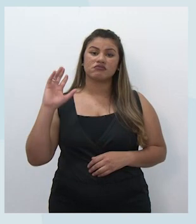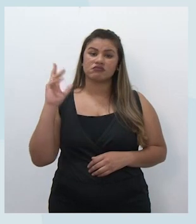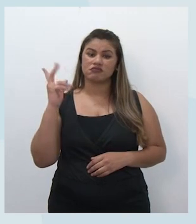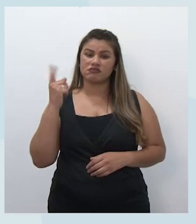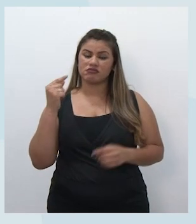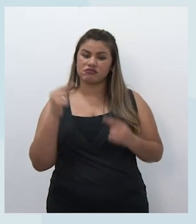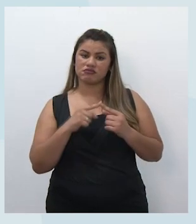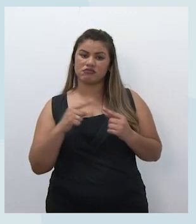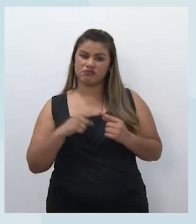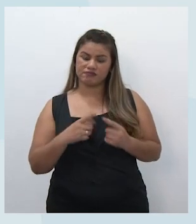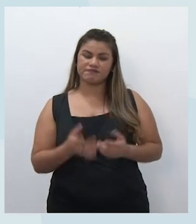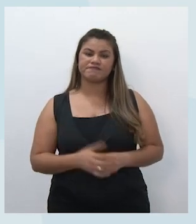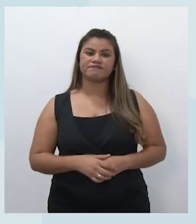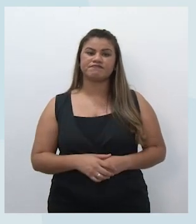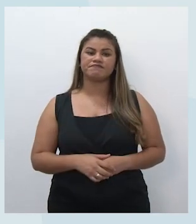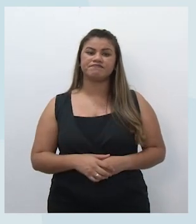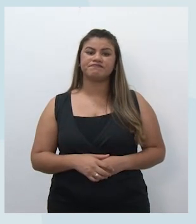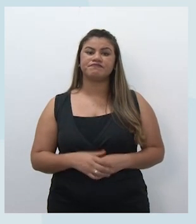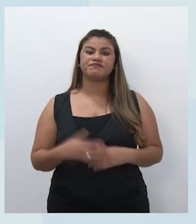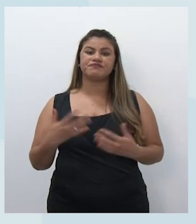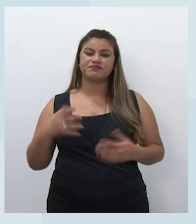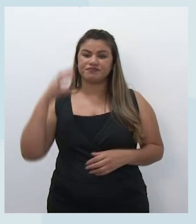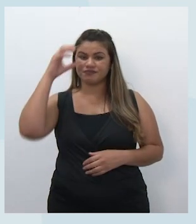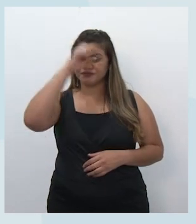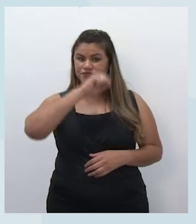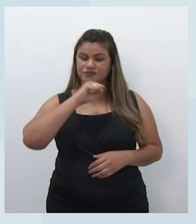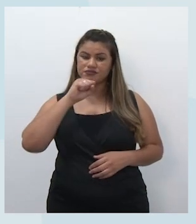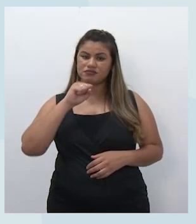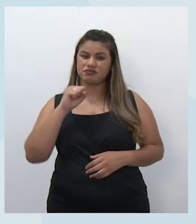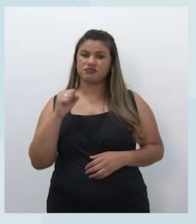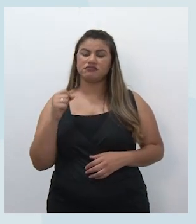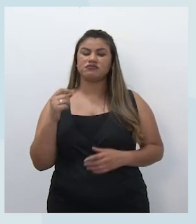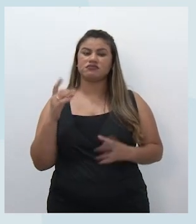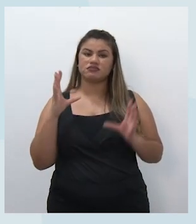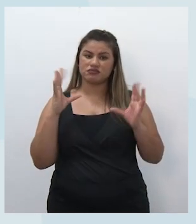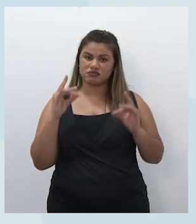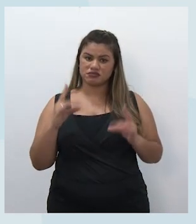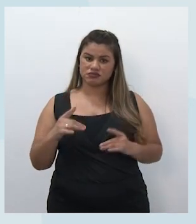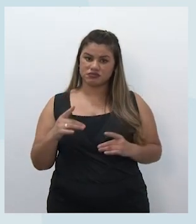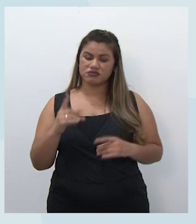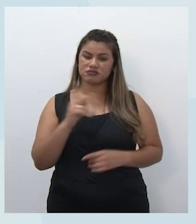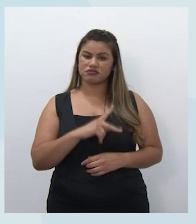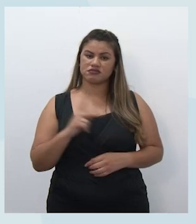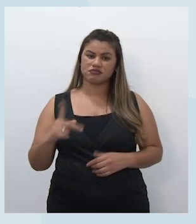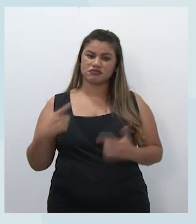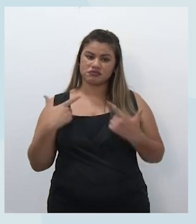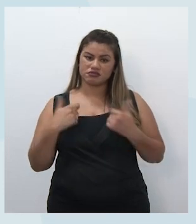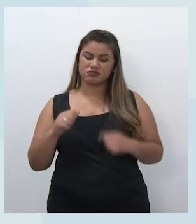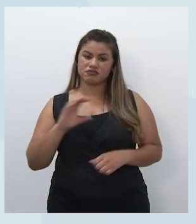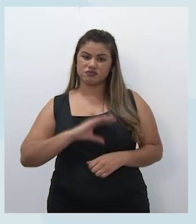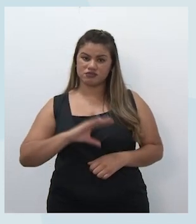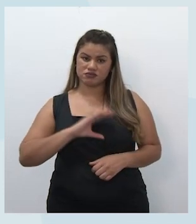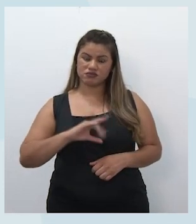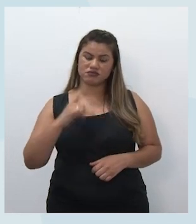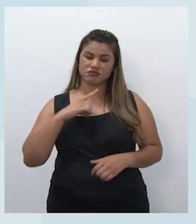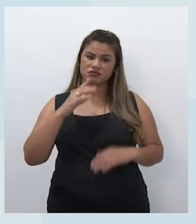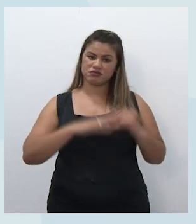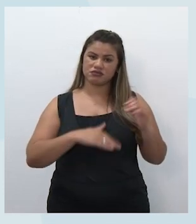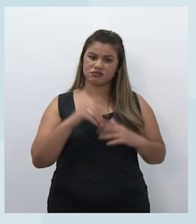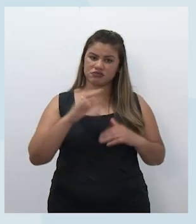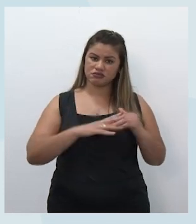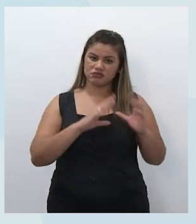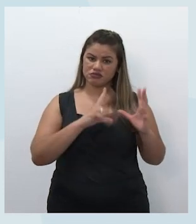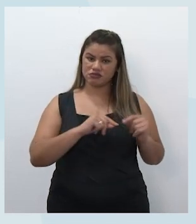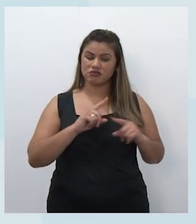está sendo trabalhada. Então, nessa situação de aprendizagem especificamente, né? Os professores de língua portuguesa têm a habilidade geral e mais